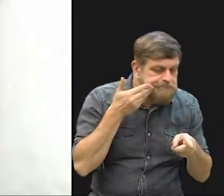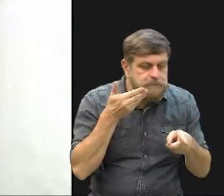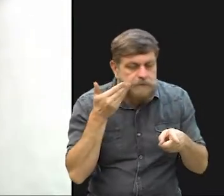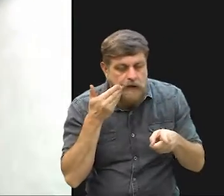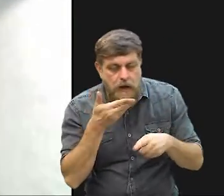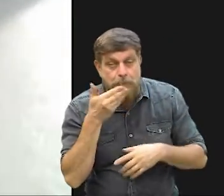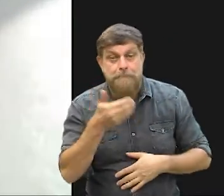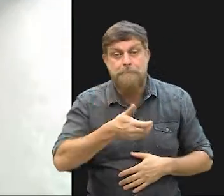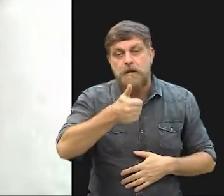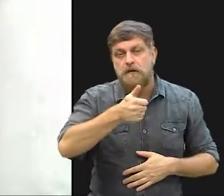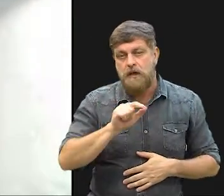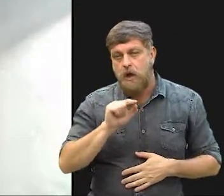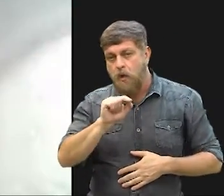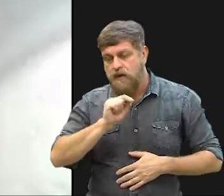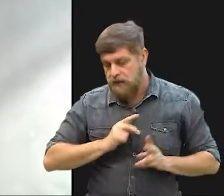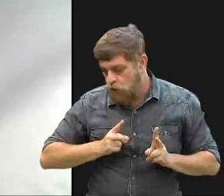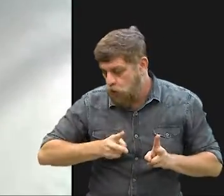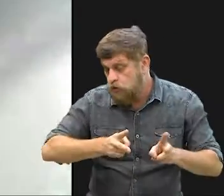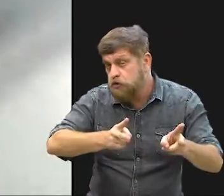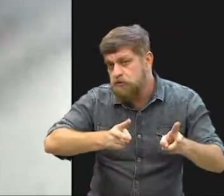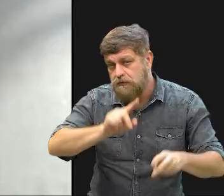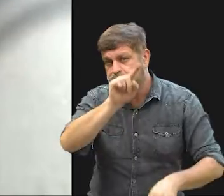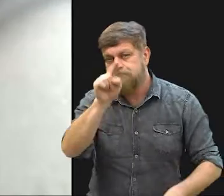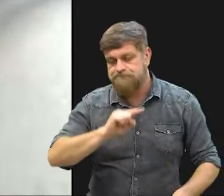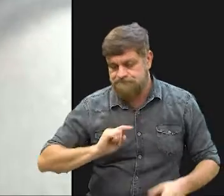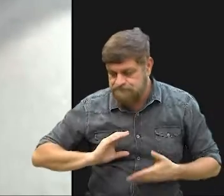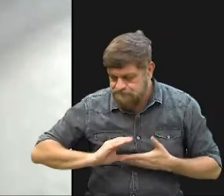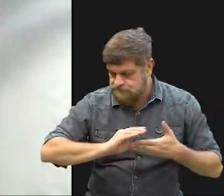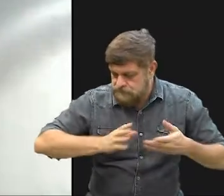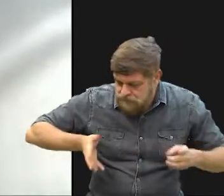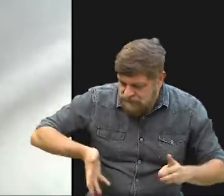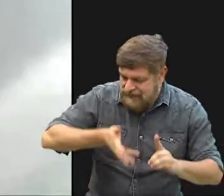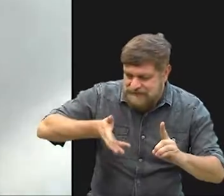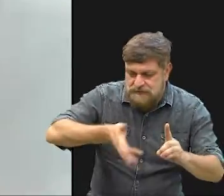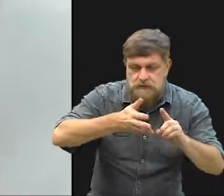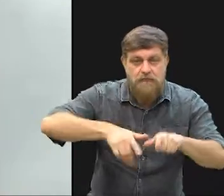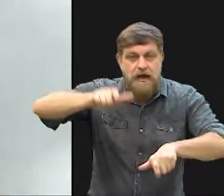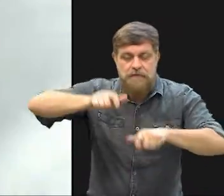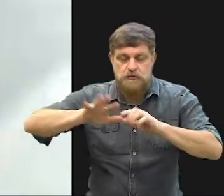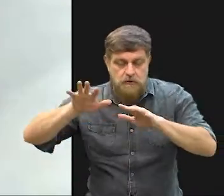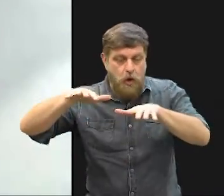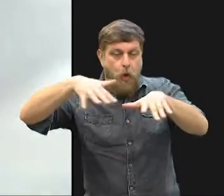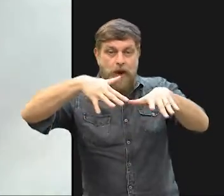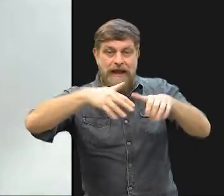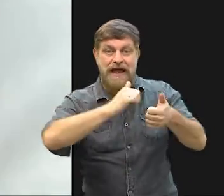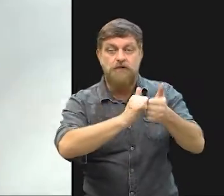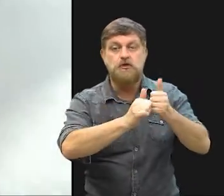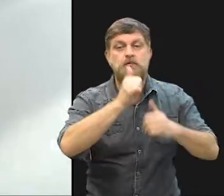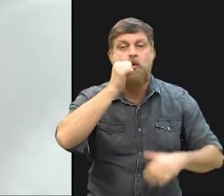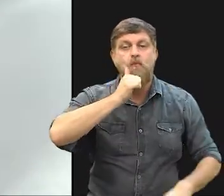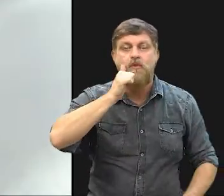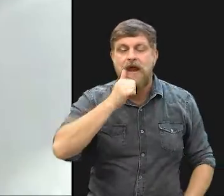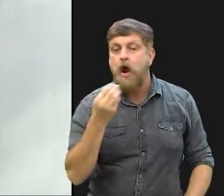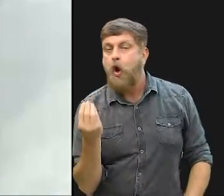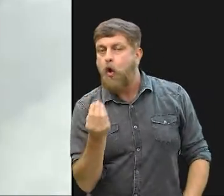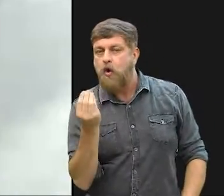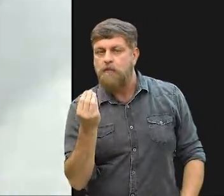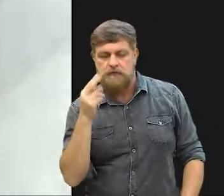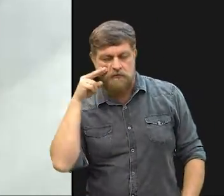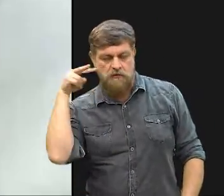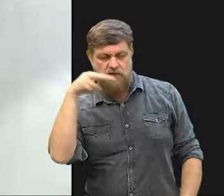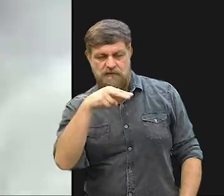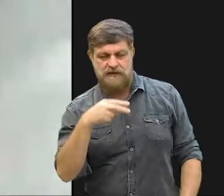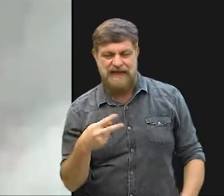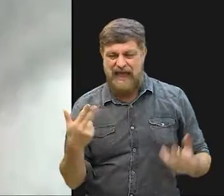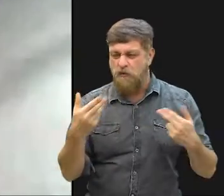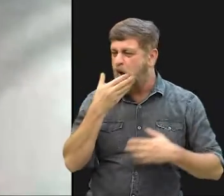melhorando. O que tem que continuar é o incentivo e as pessoas olharem para o futebol feminino não com os olhos do